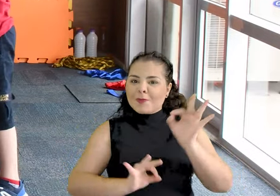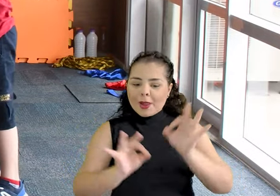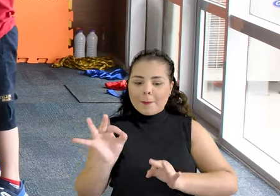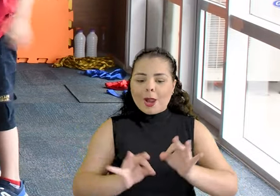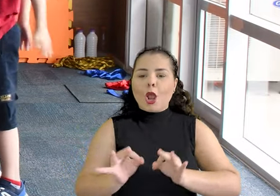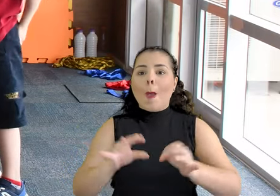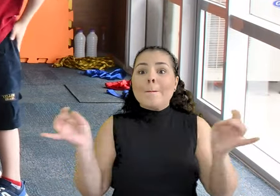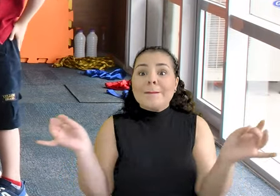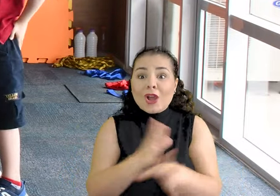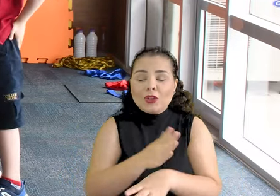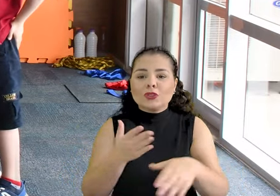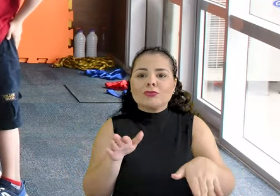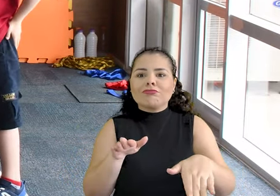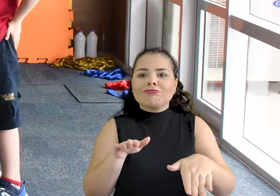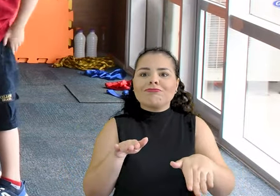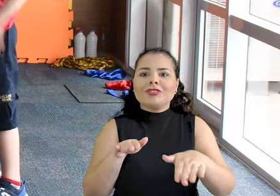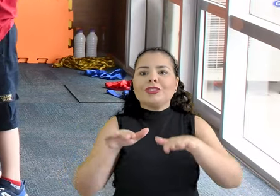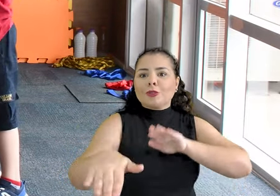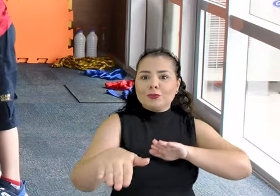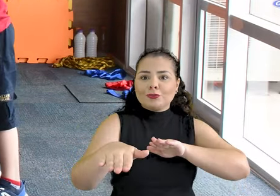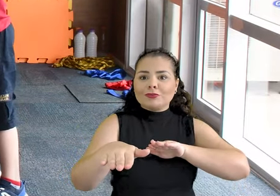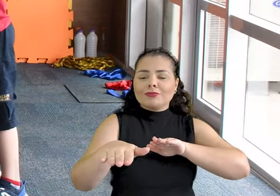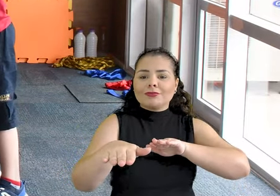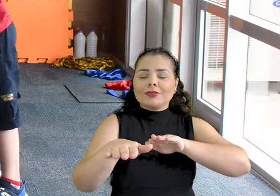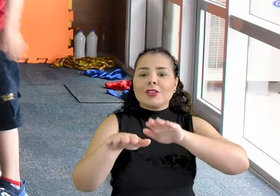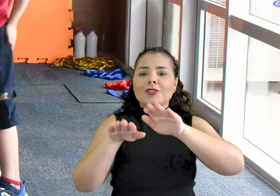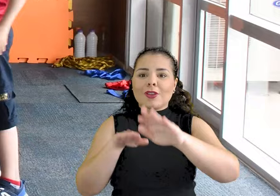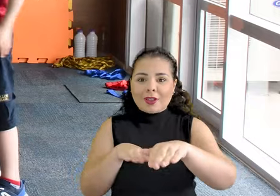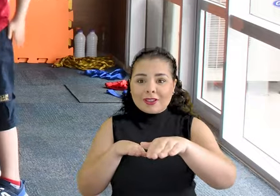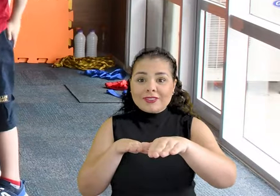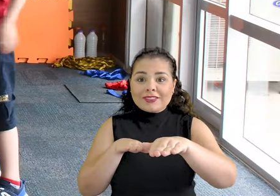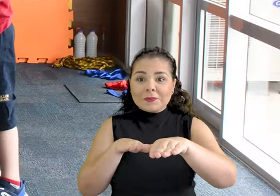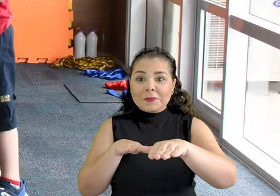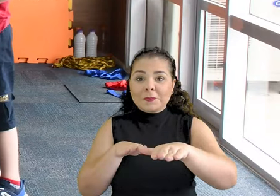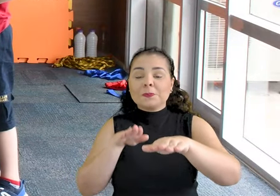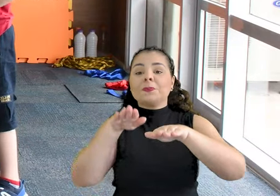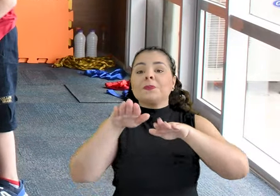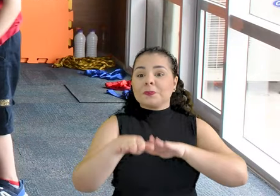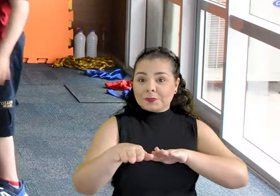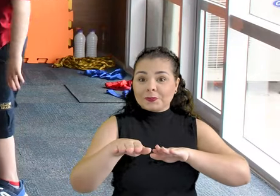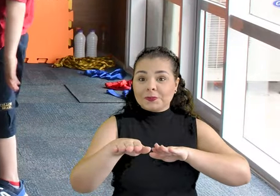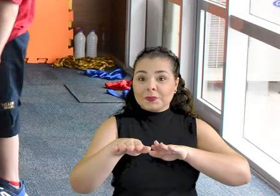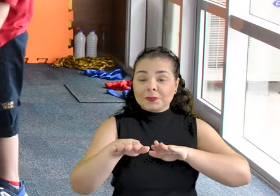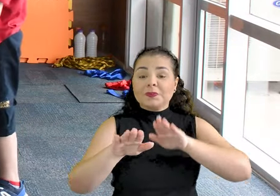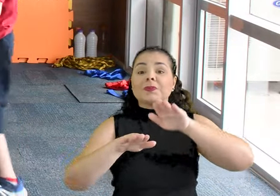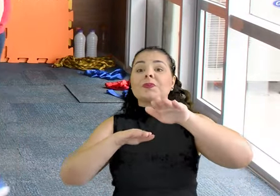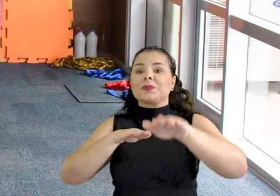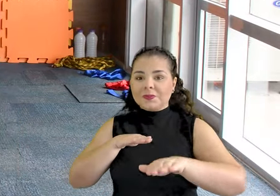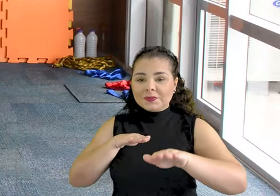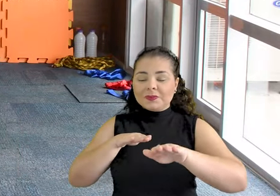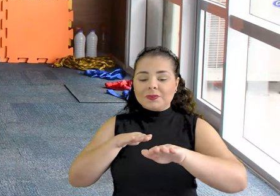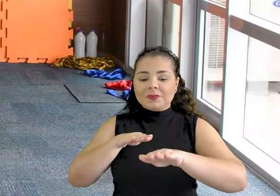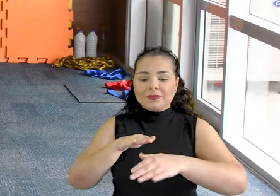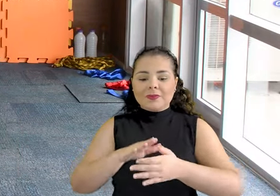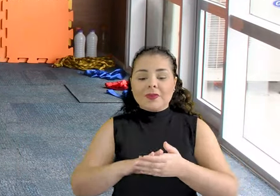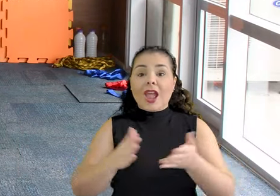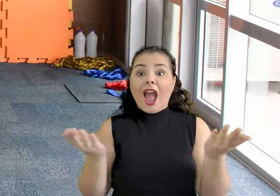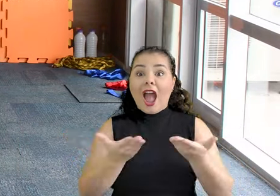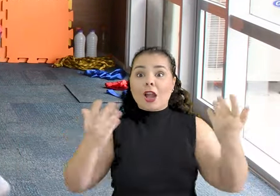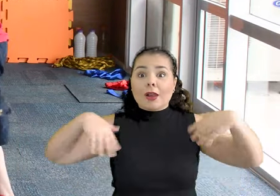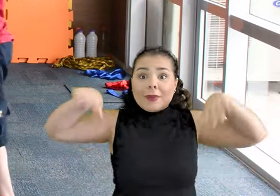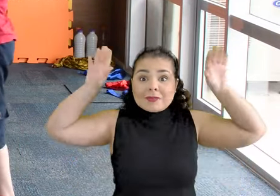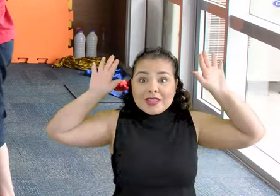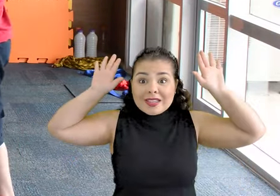Depois mão no bumbum. Eu vou falar, mão na cabeça, mão no bumbum, mão na barriga. E a gente tem que ir trocando, tá? Mão